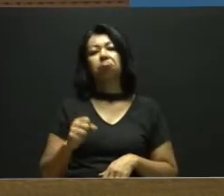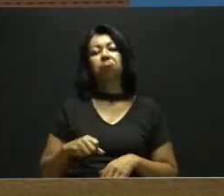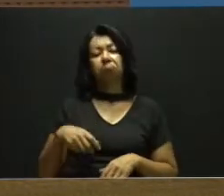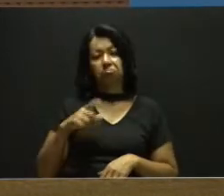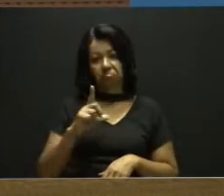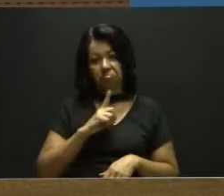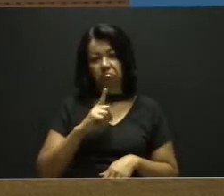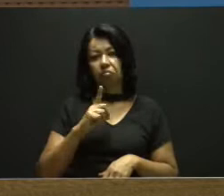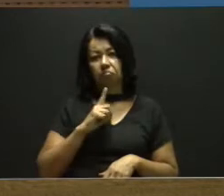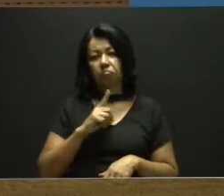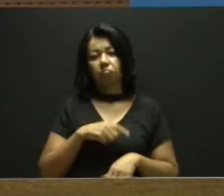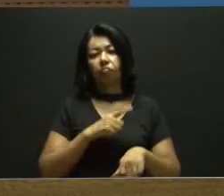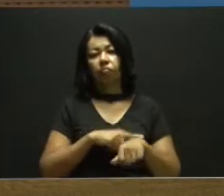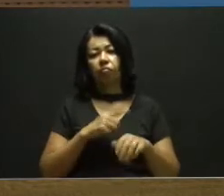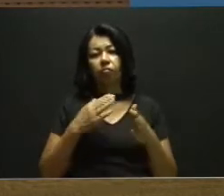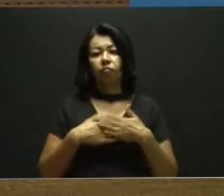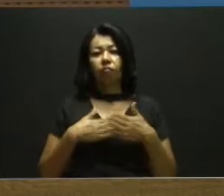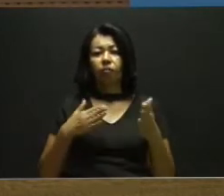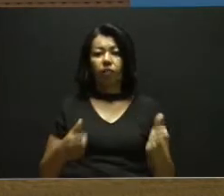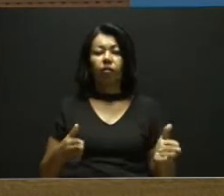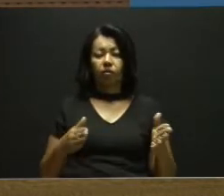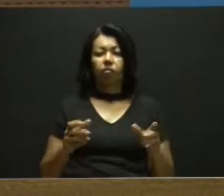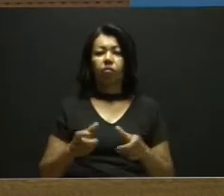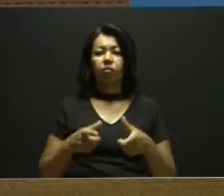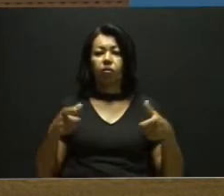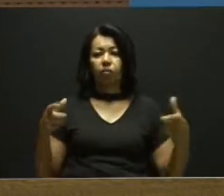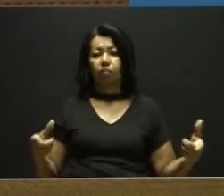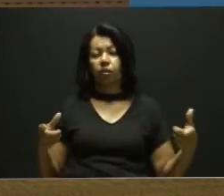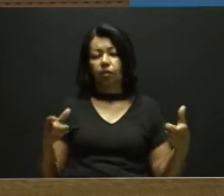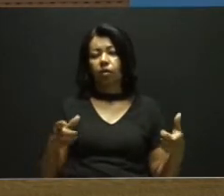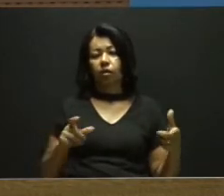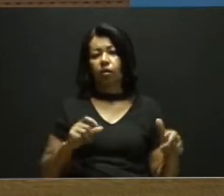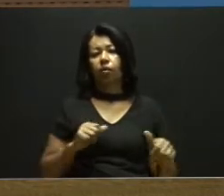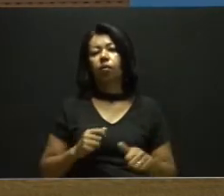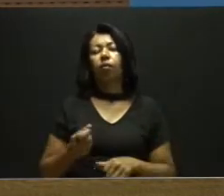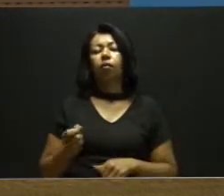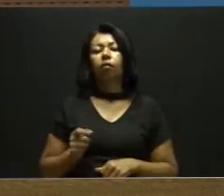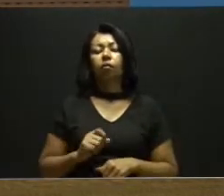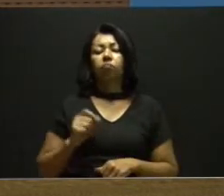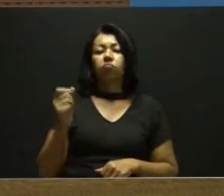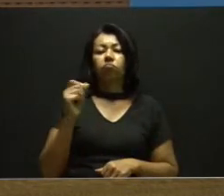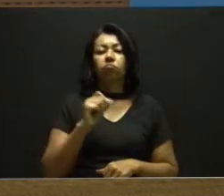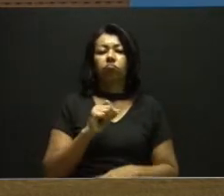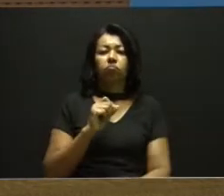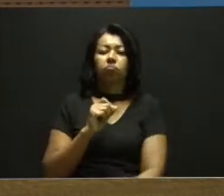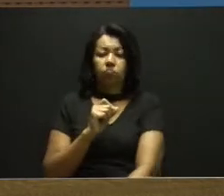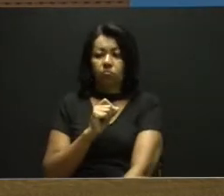tempo perdido a ampliar e e amplificar em